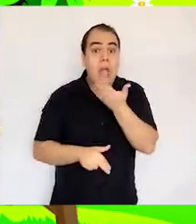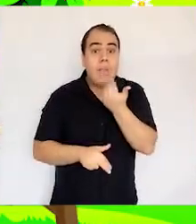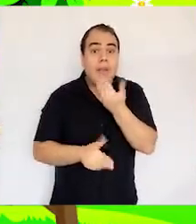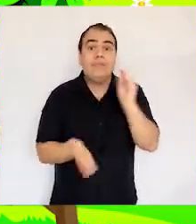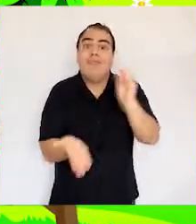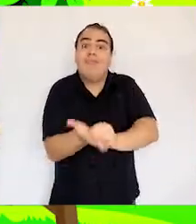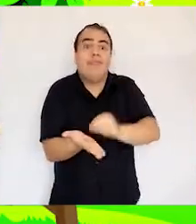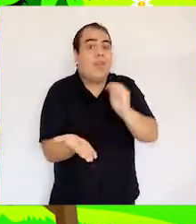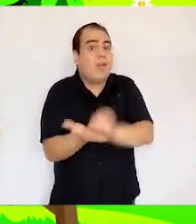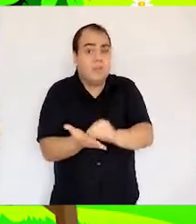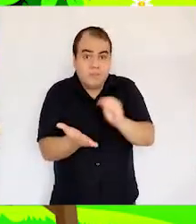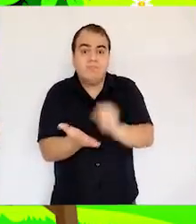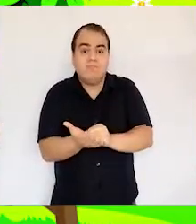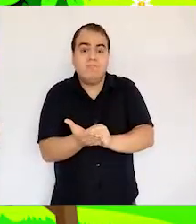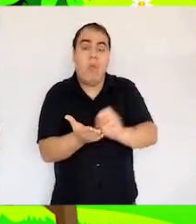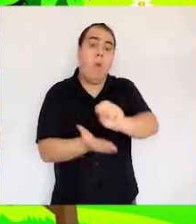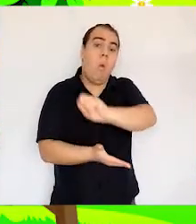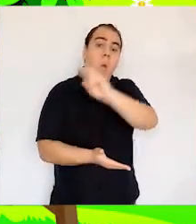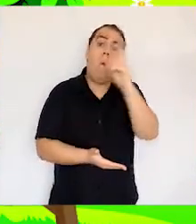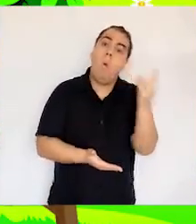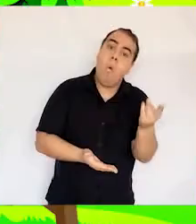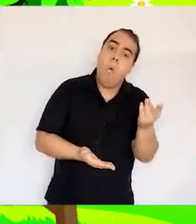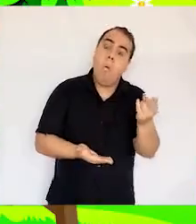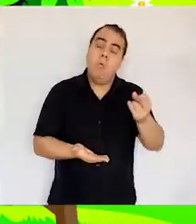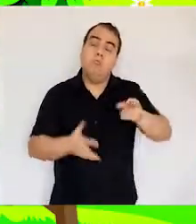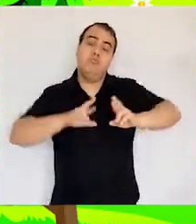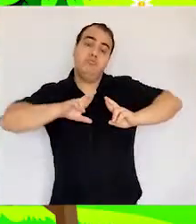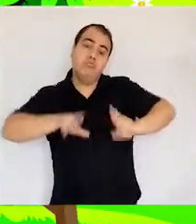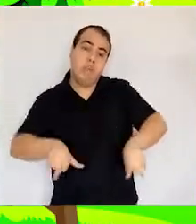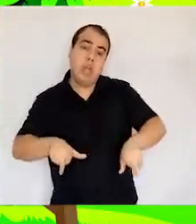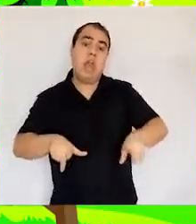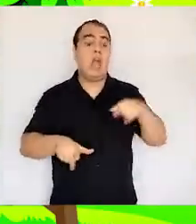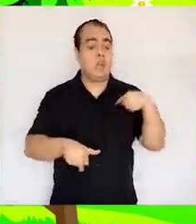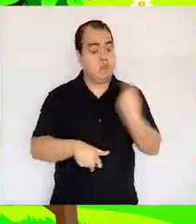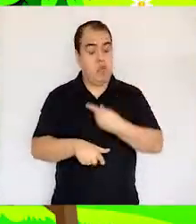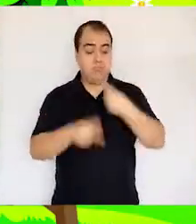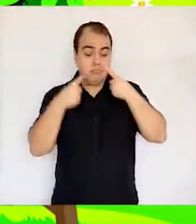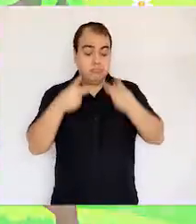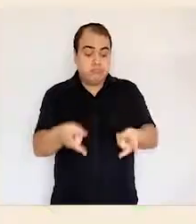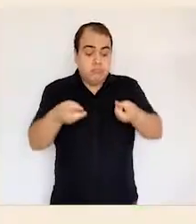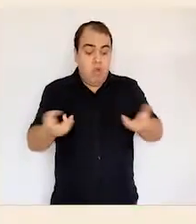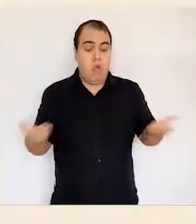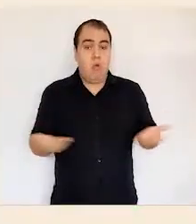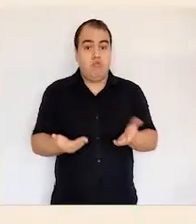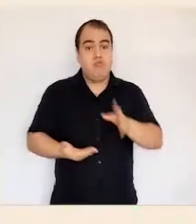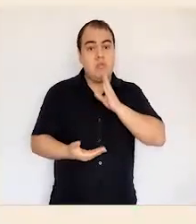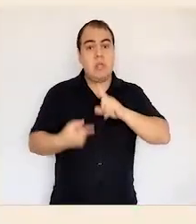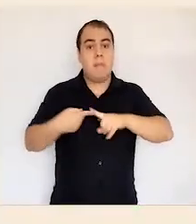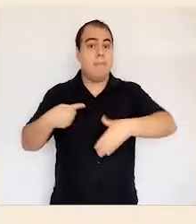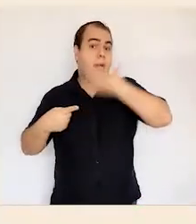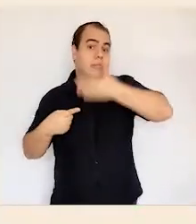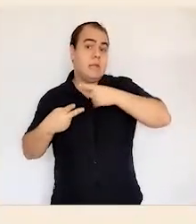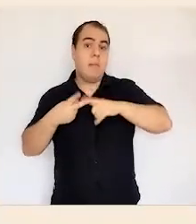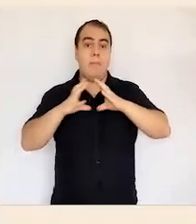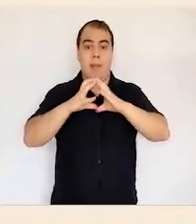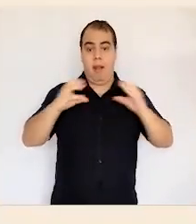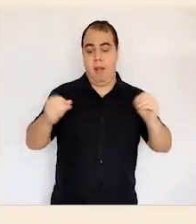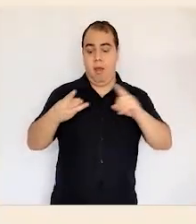não existiriam ou seriam muito diferentes do que conhecemos. Maçã,